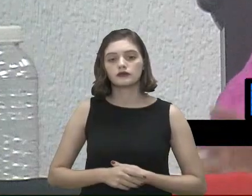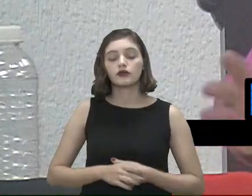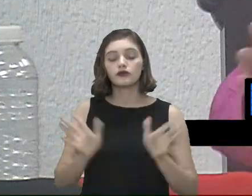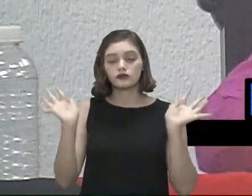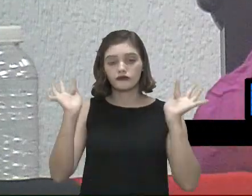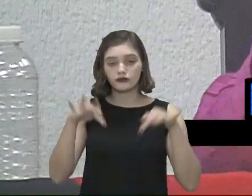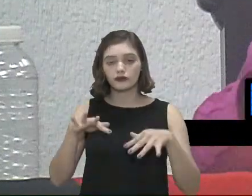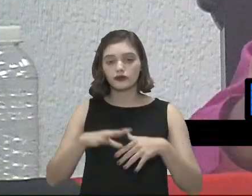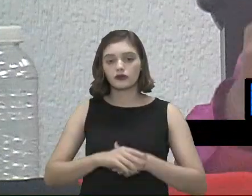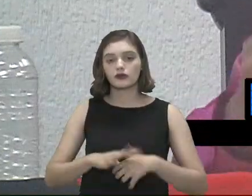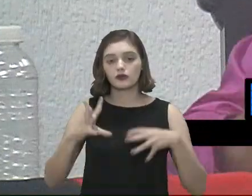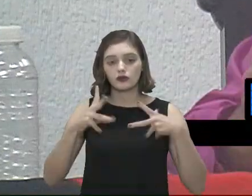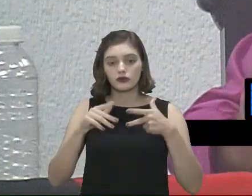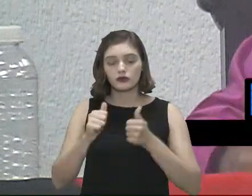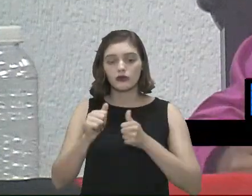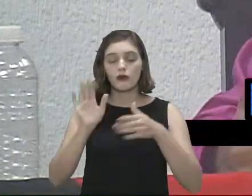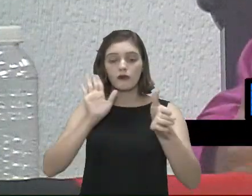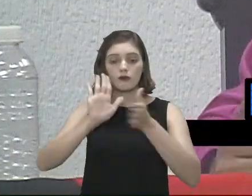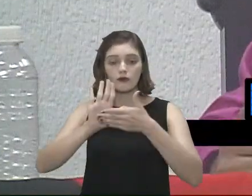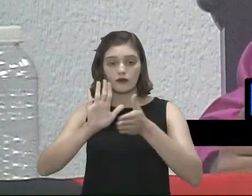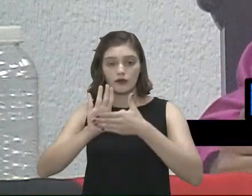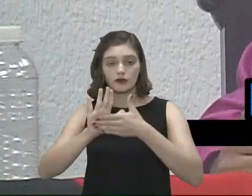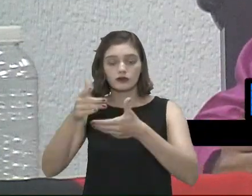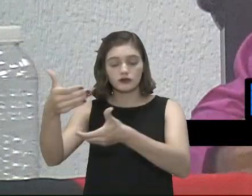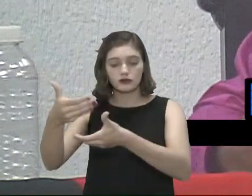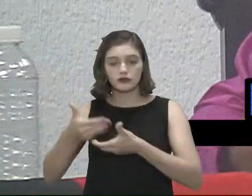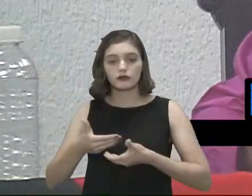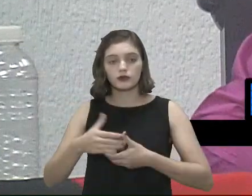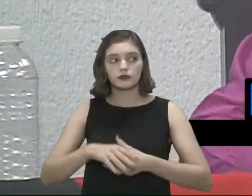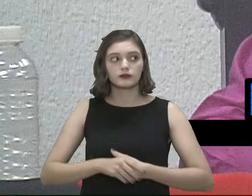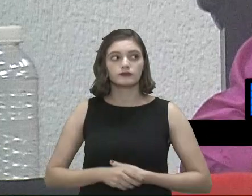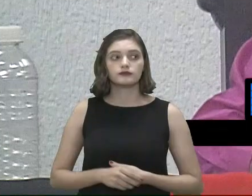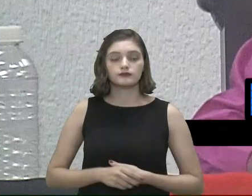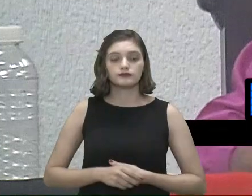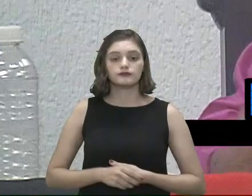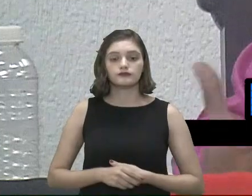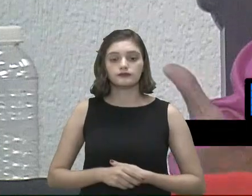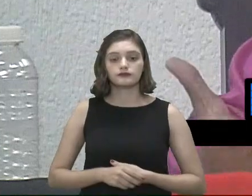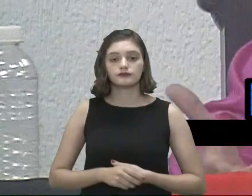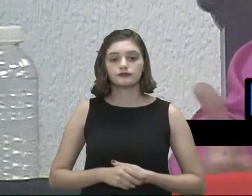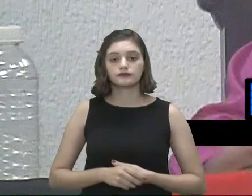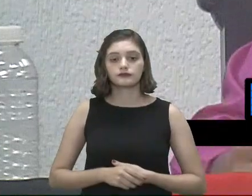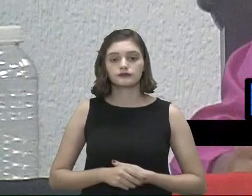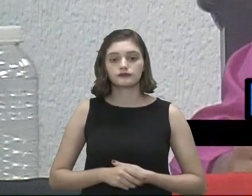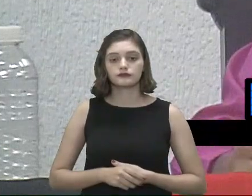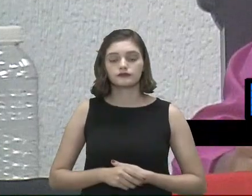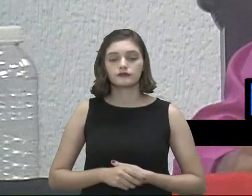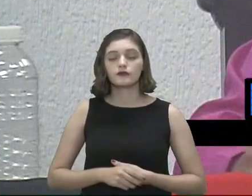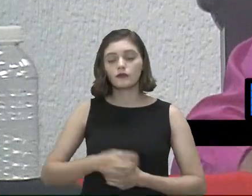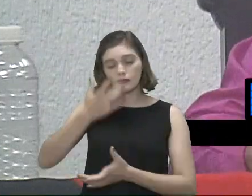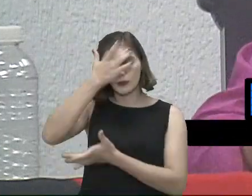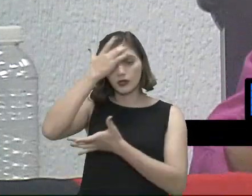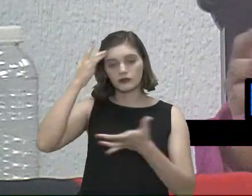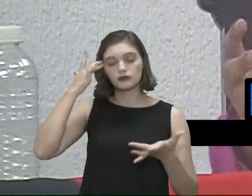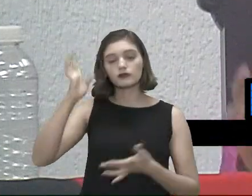concluiu, né, dentro da proposta de acolhimento e de visibilidade, né, dessas pessoas.